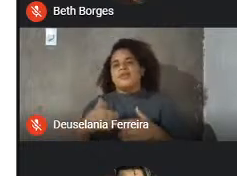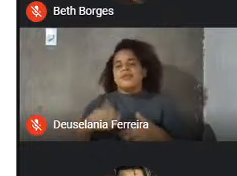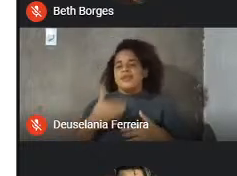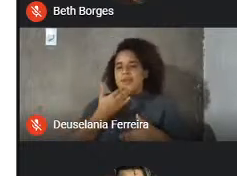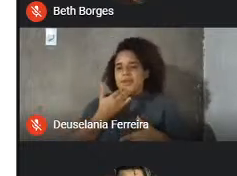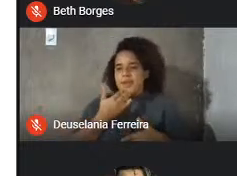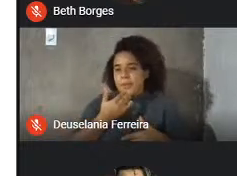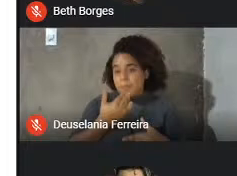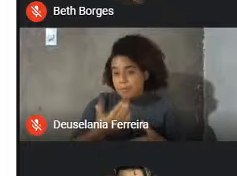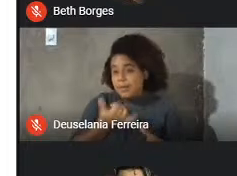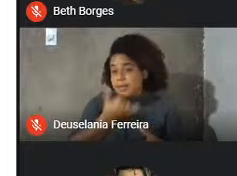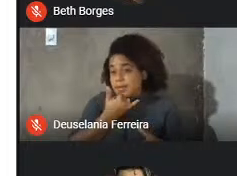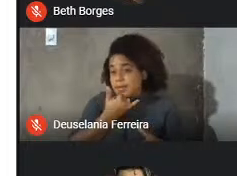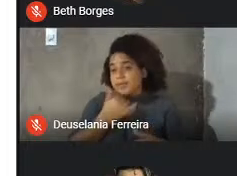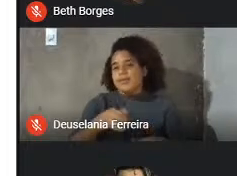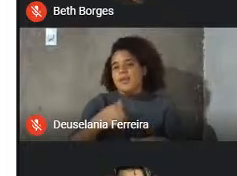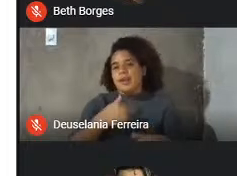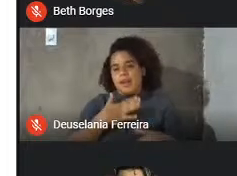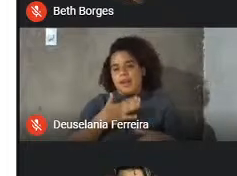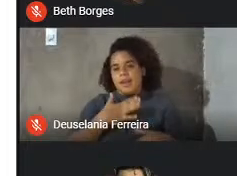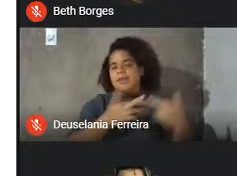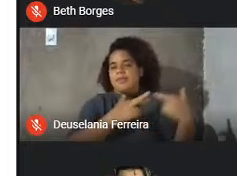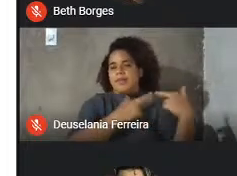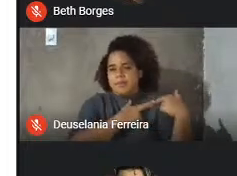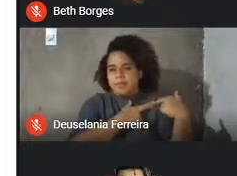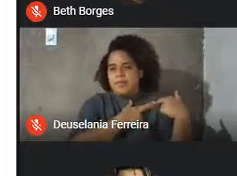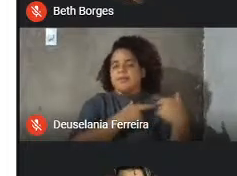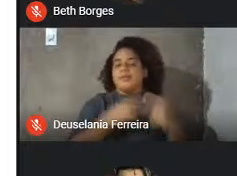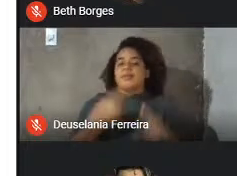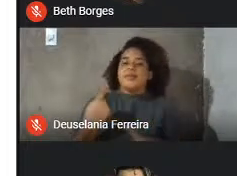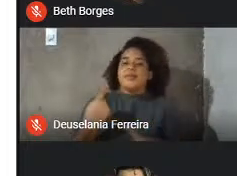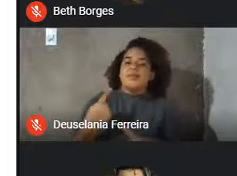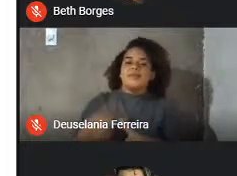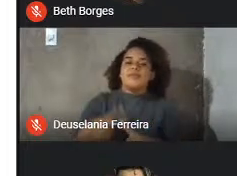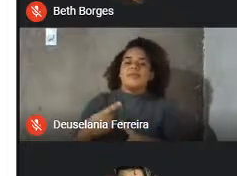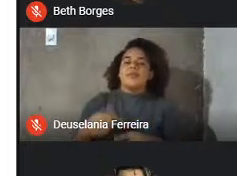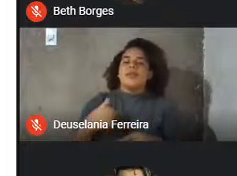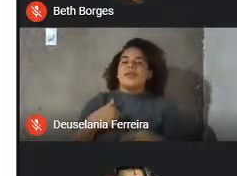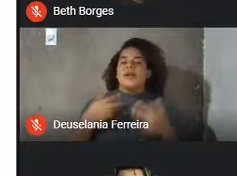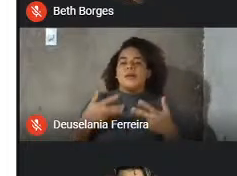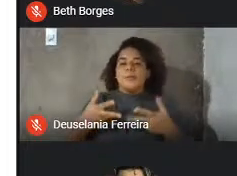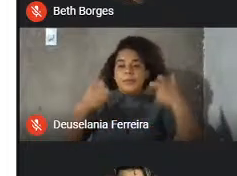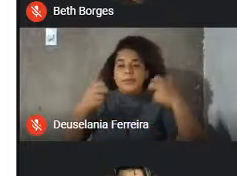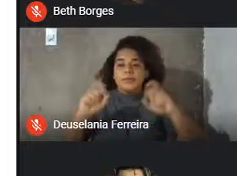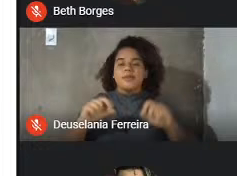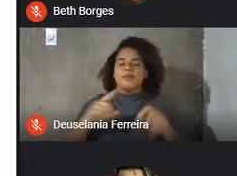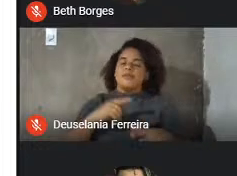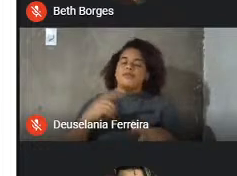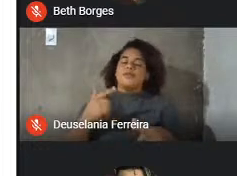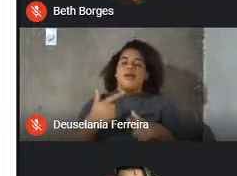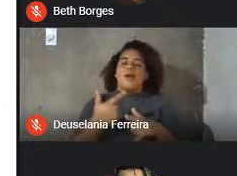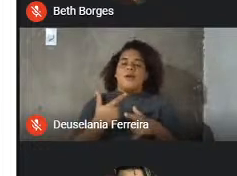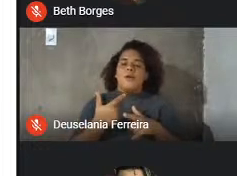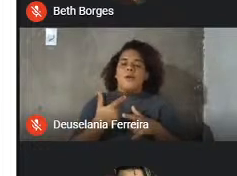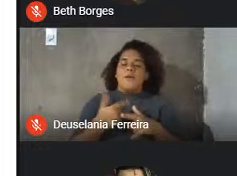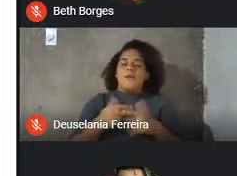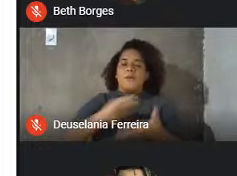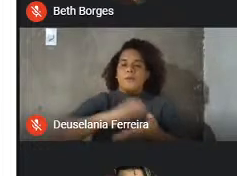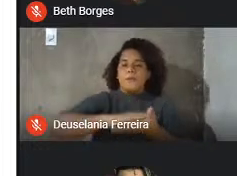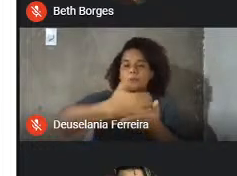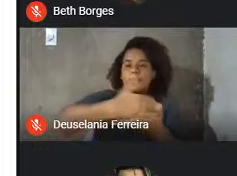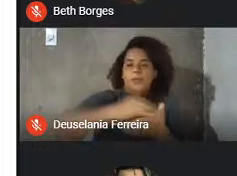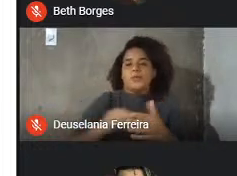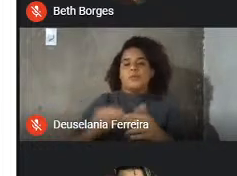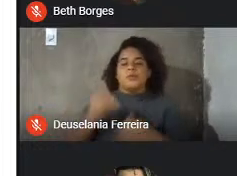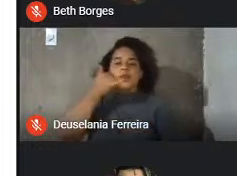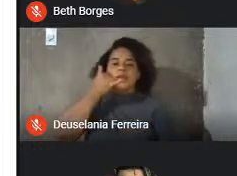atraso, a responsabilidade é minha, porque eu percebi que meus aparelhos estavam causando uma distorção, porque eu uso